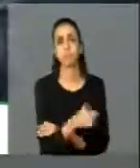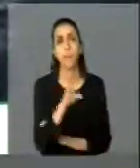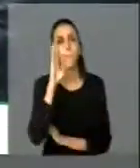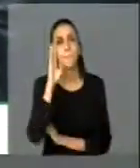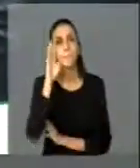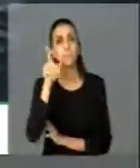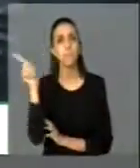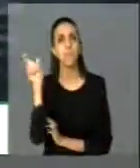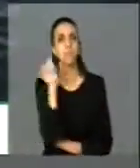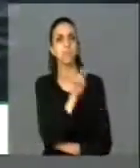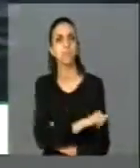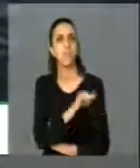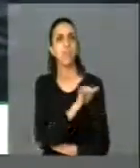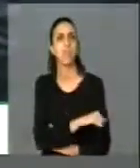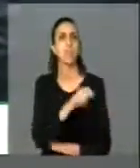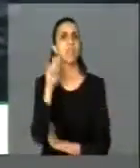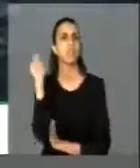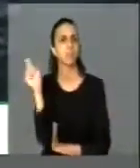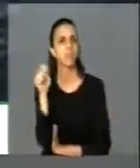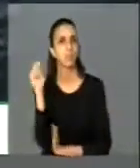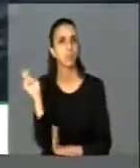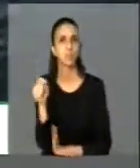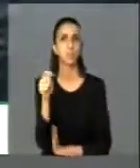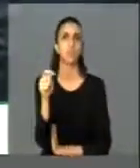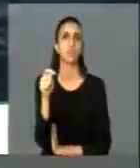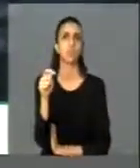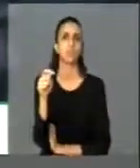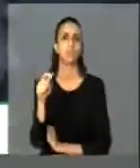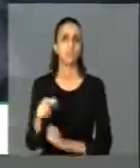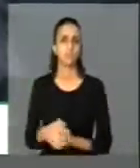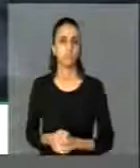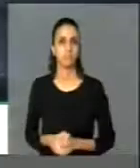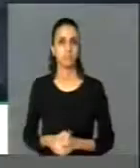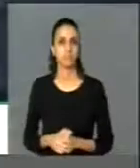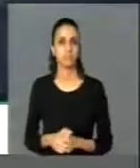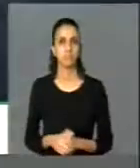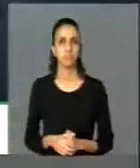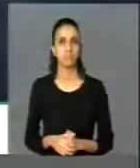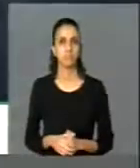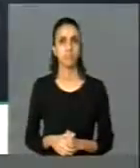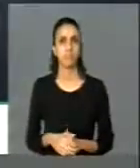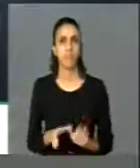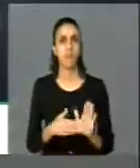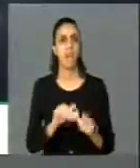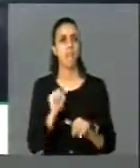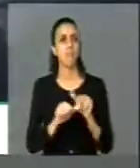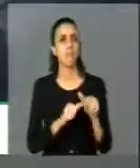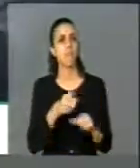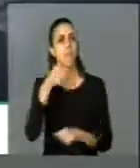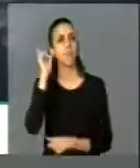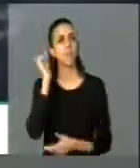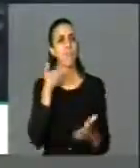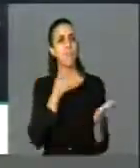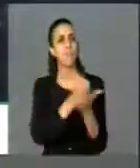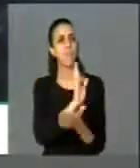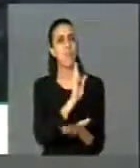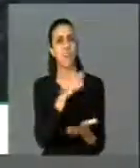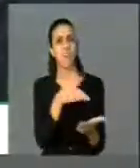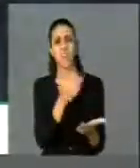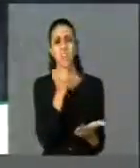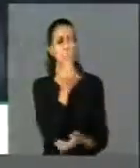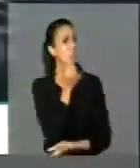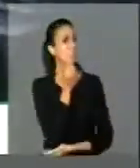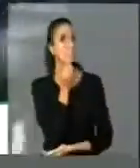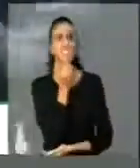especialmente do Rio de Janeiro e do Rio Grande do Sul, uma reforma que foi aprovada aqui, uma coisa que não resolve, não ajuda